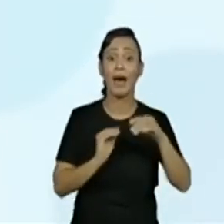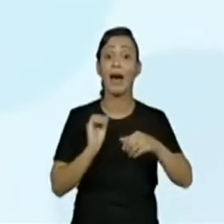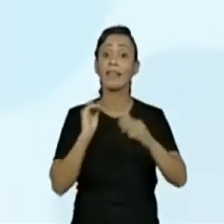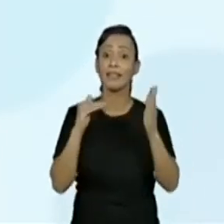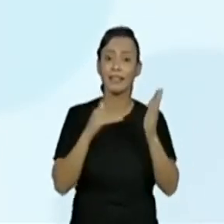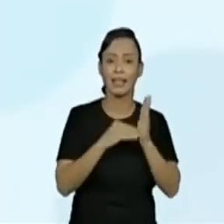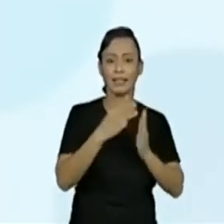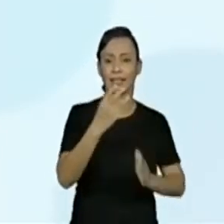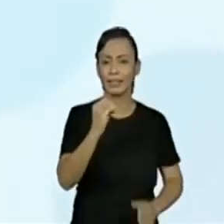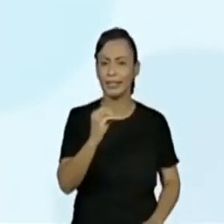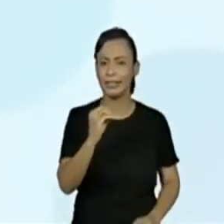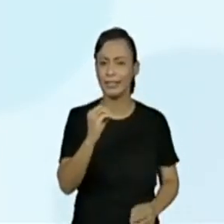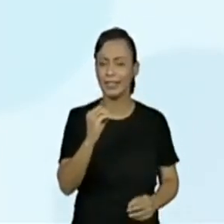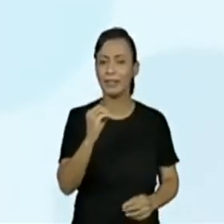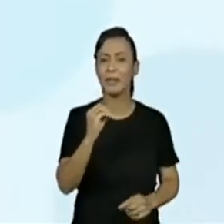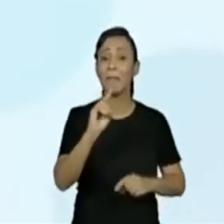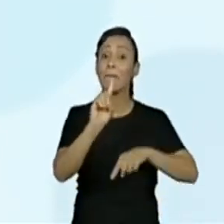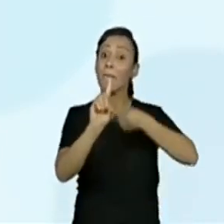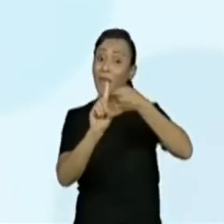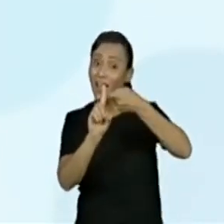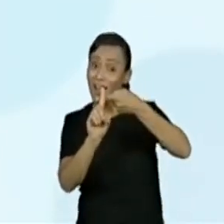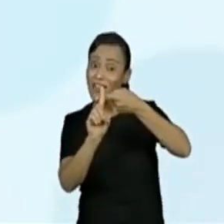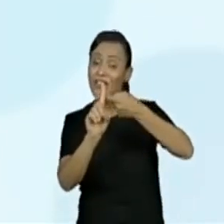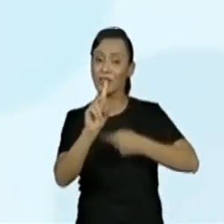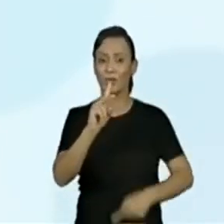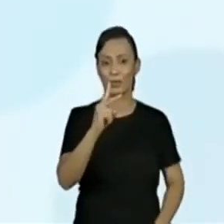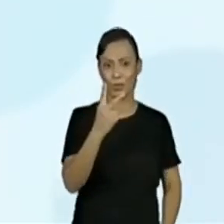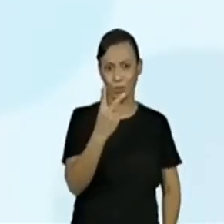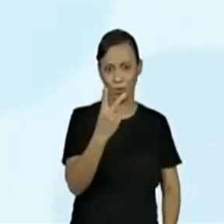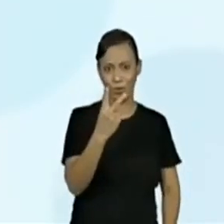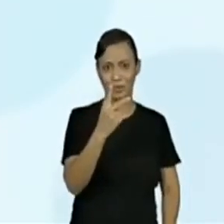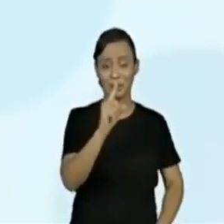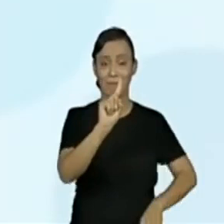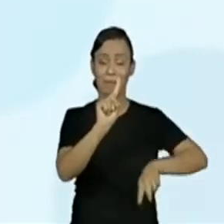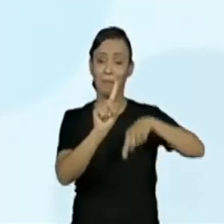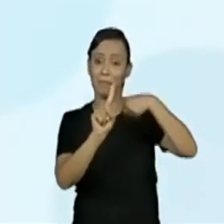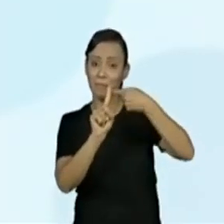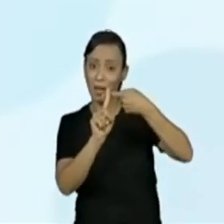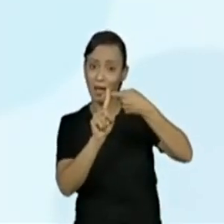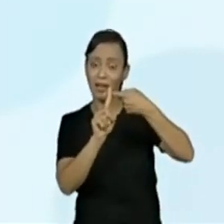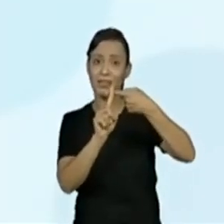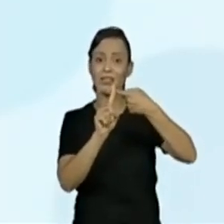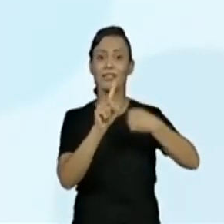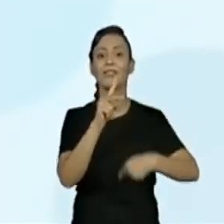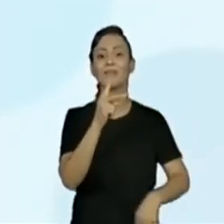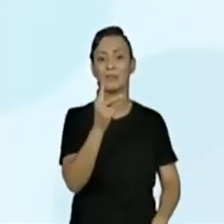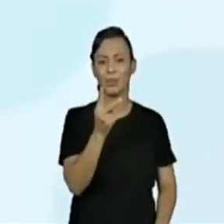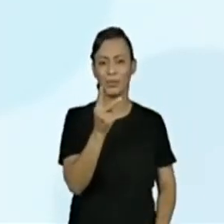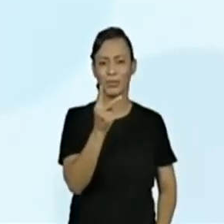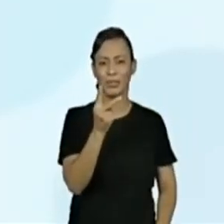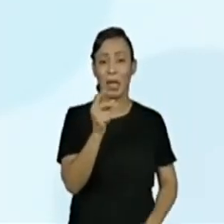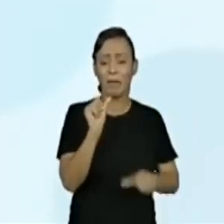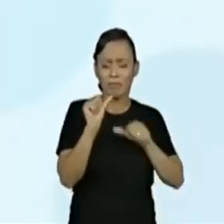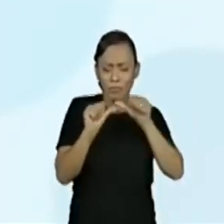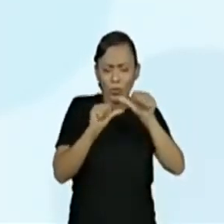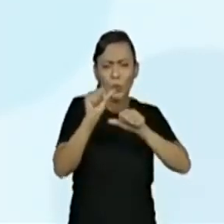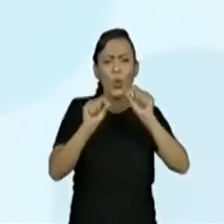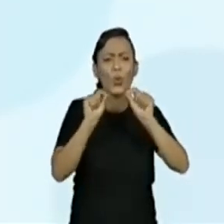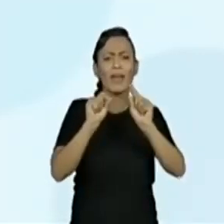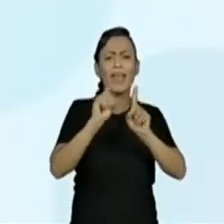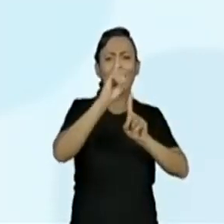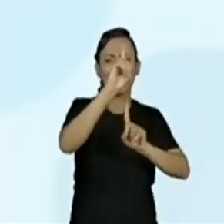Então, 30 mais 2, 30 e 2. Os alunos já perceberam que mudou a dezena